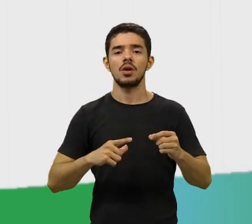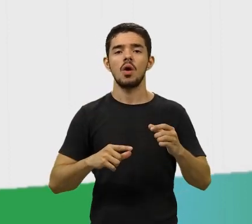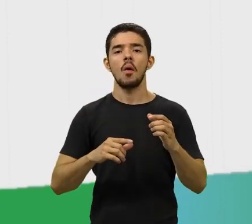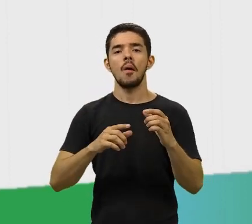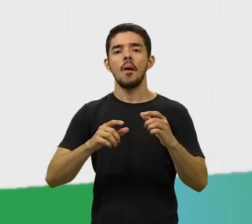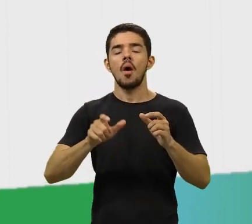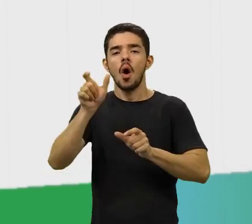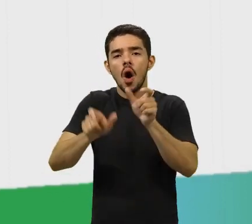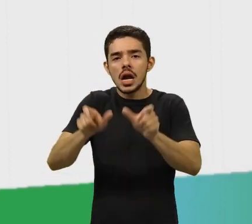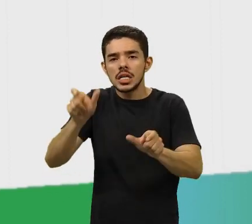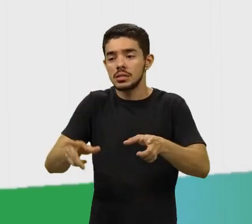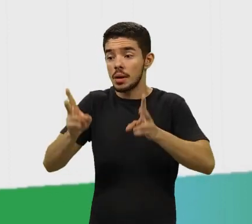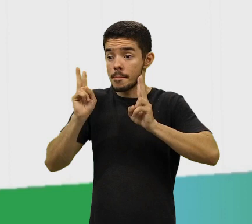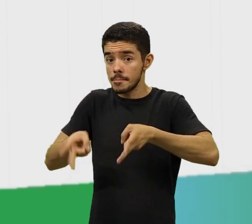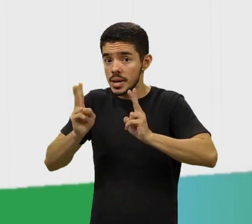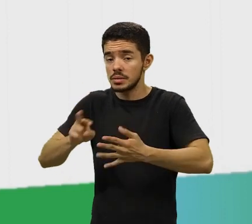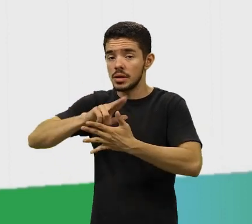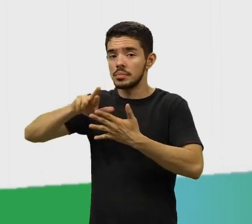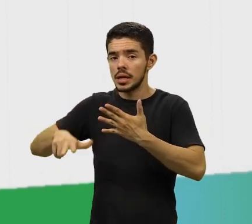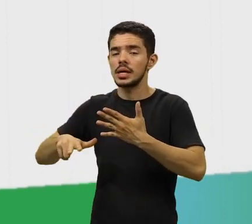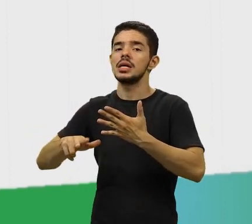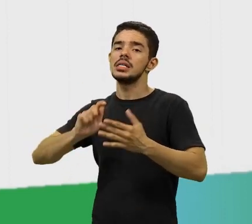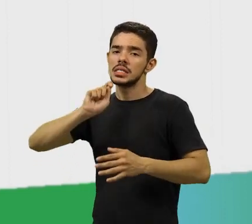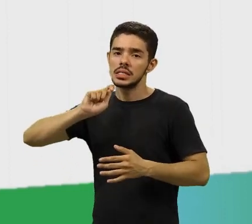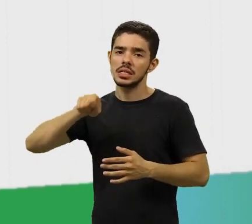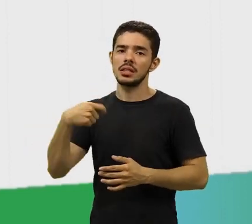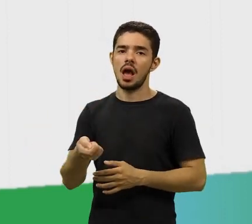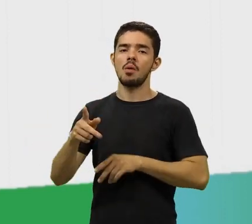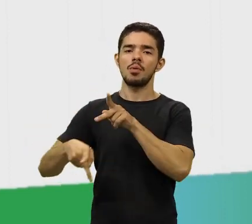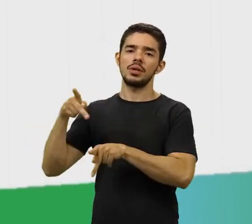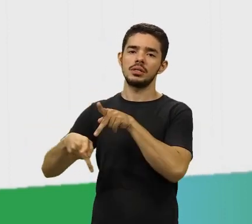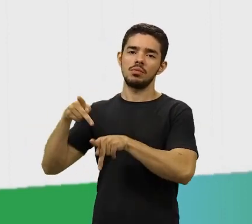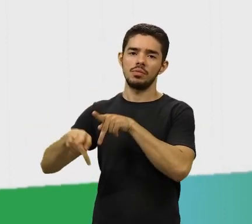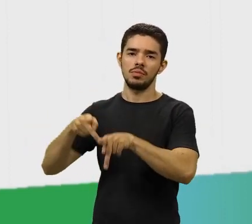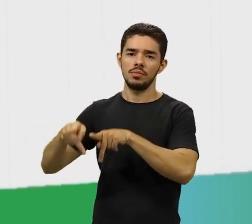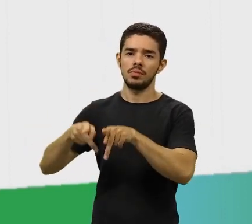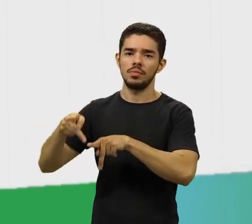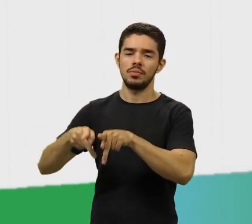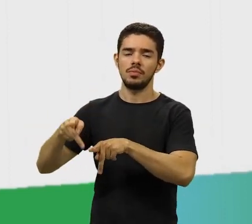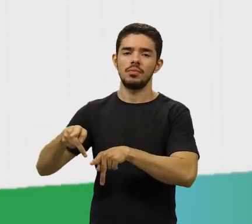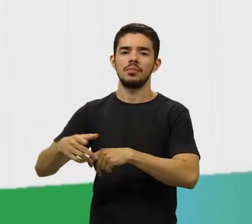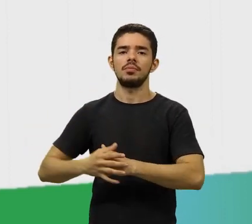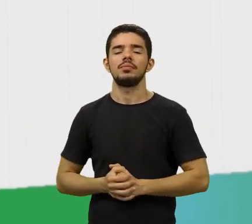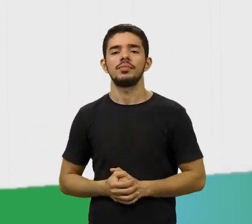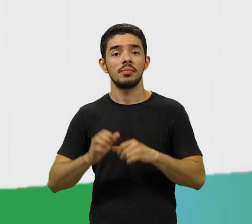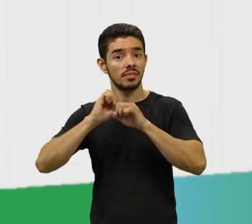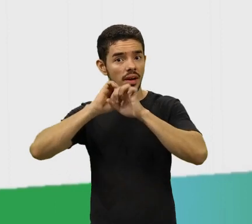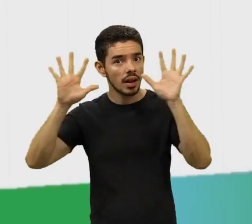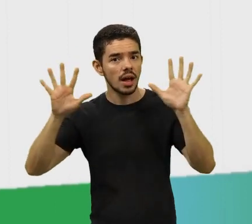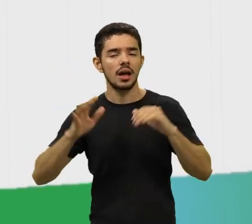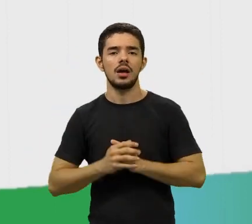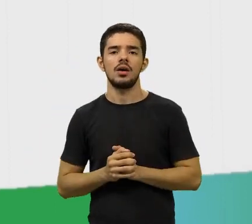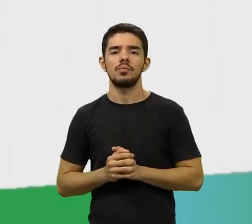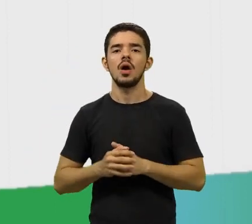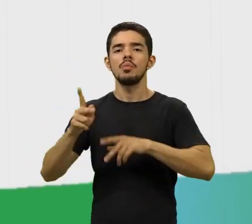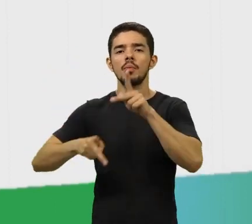da mesma espécie se constitui população. Então, isso é para deixar claro aqui para todos nós.